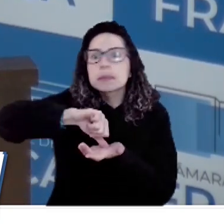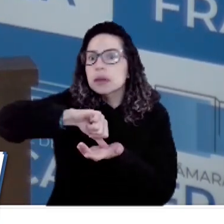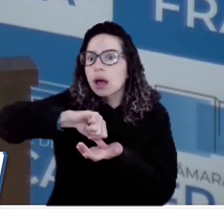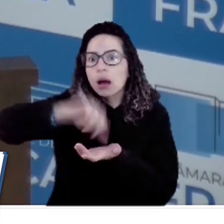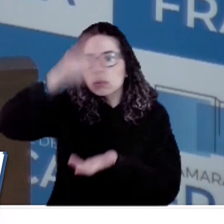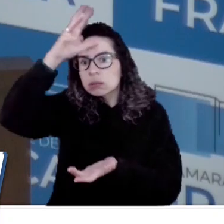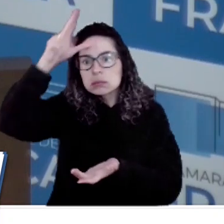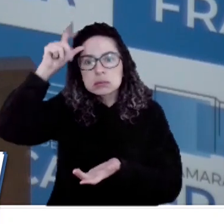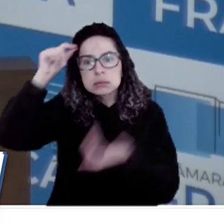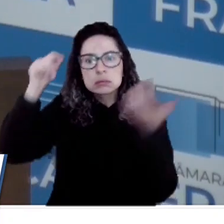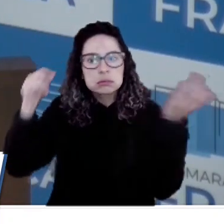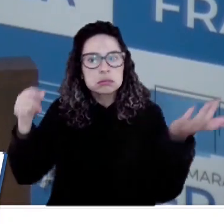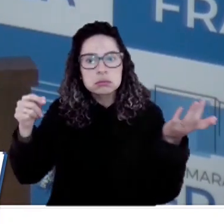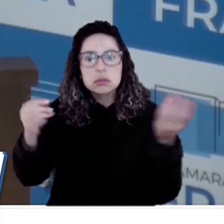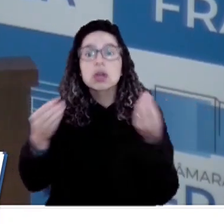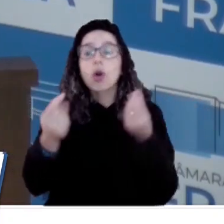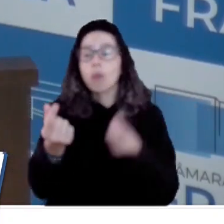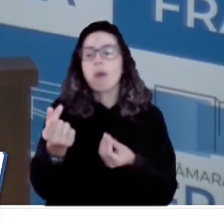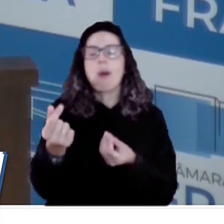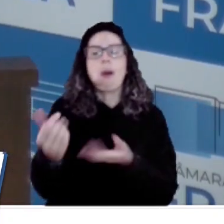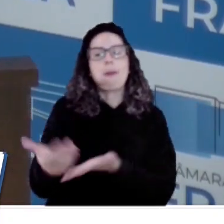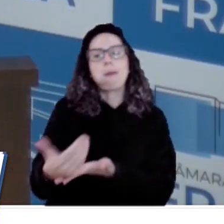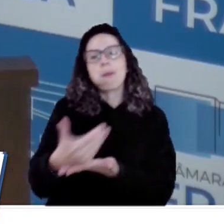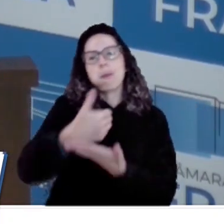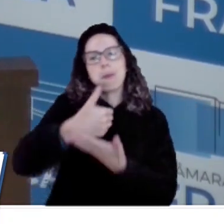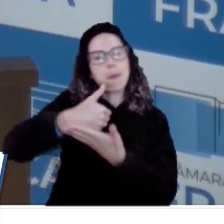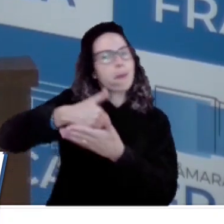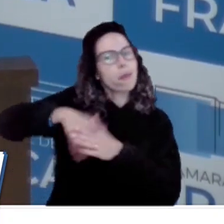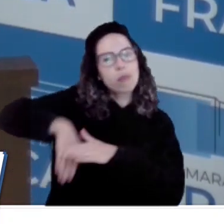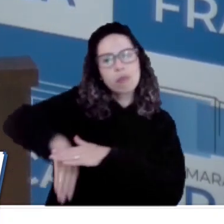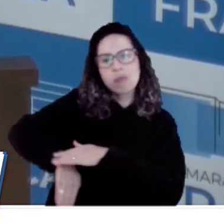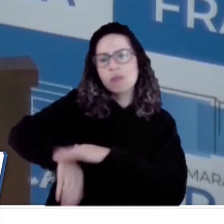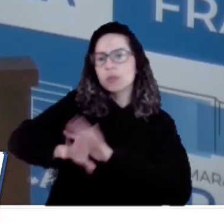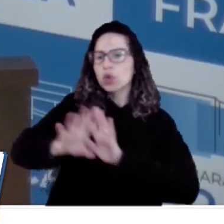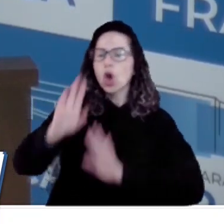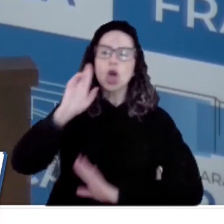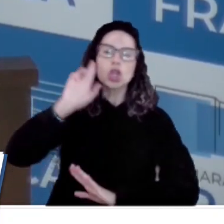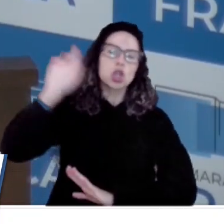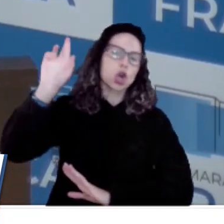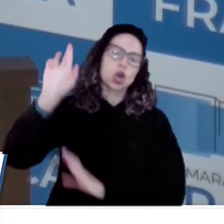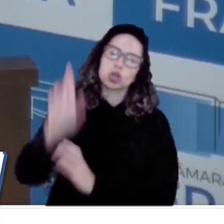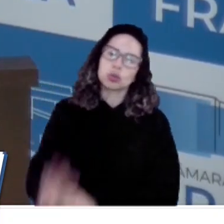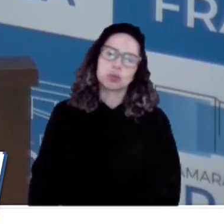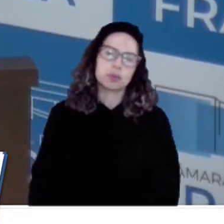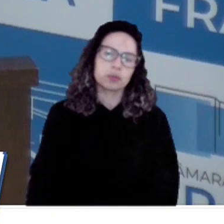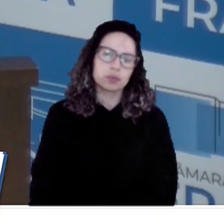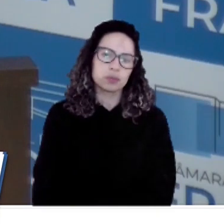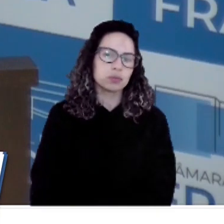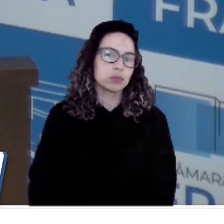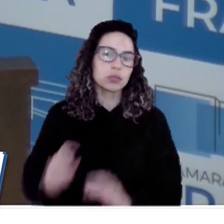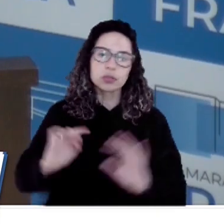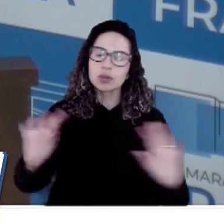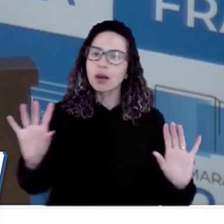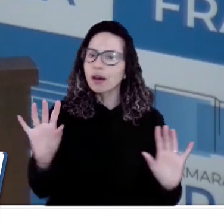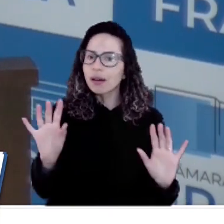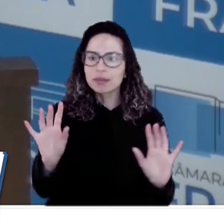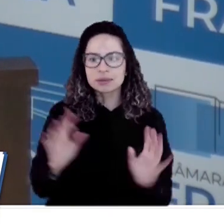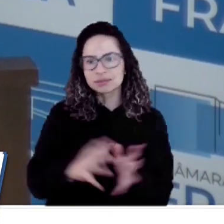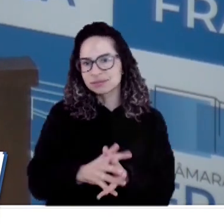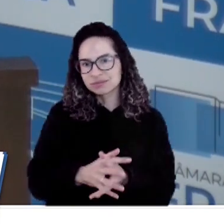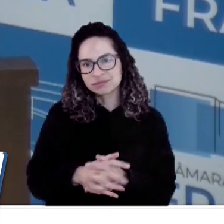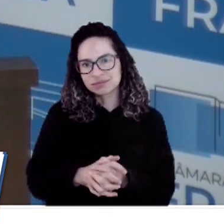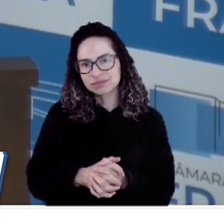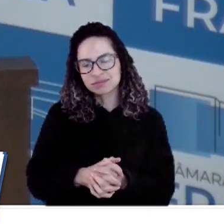e o lucro sempre vai parar no bolso dos empreiteiros que são donos do serviço naquela